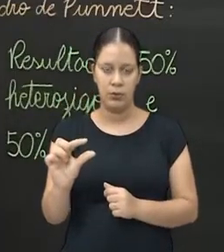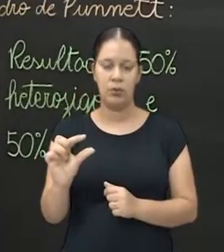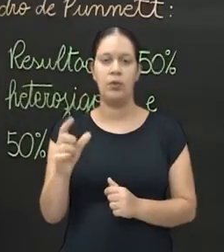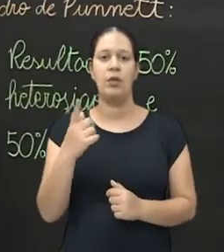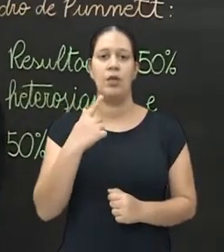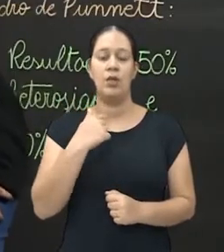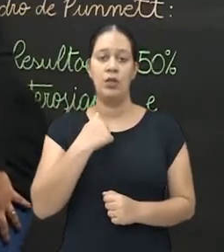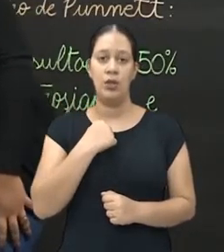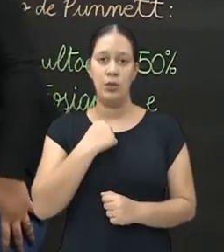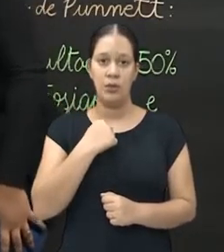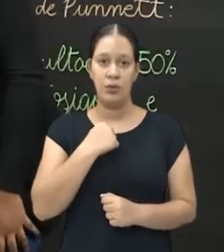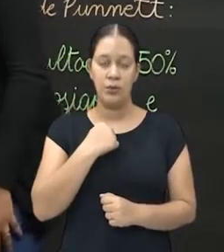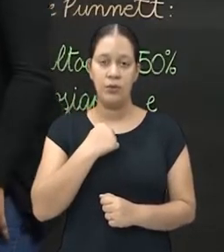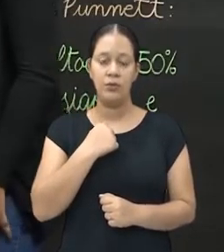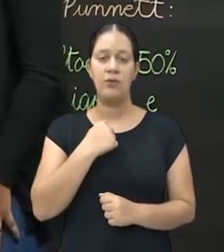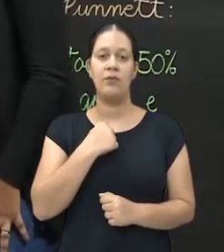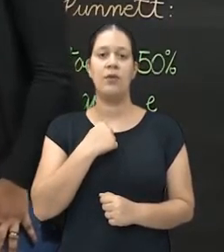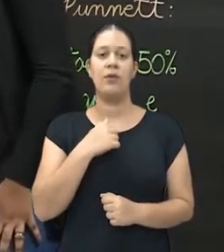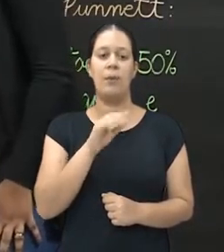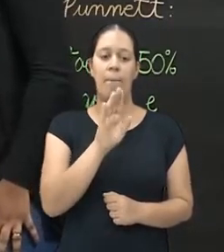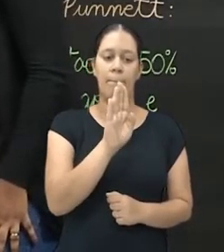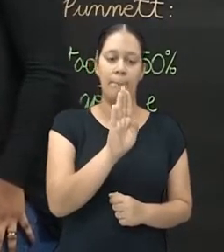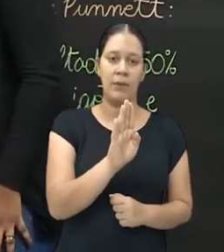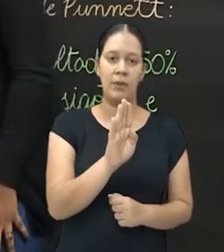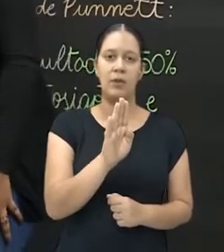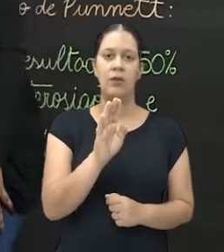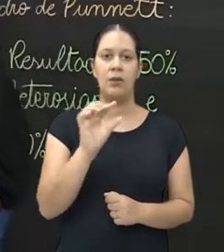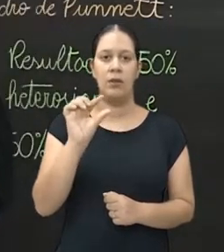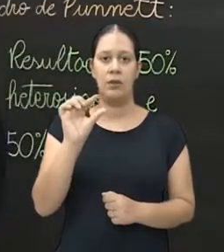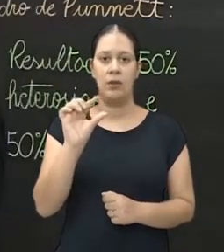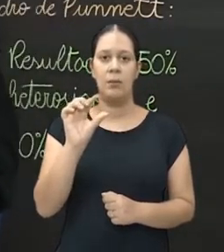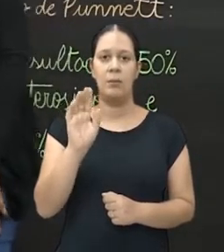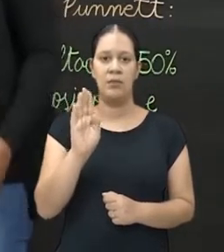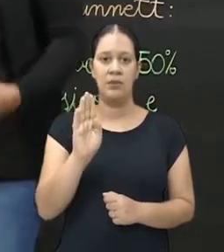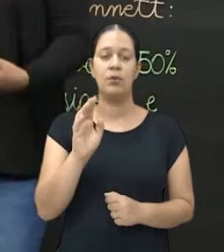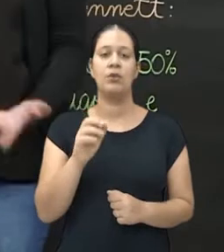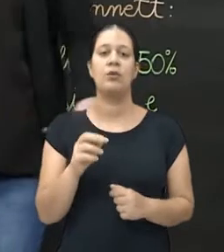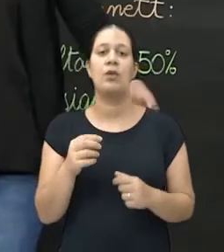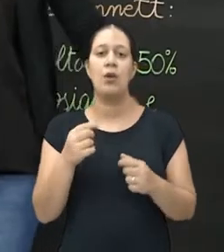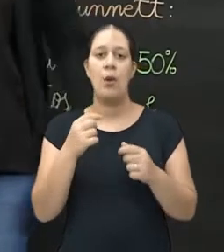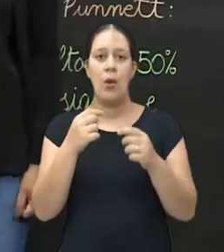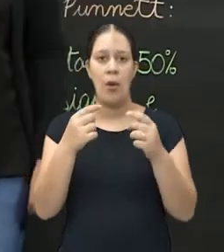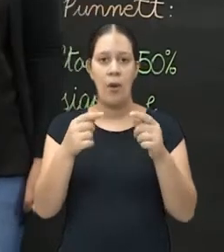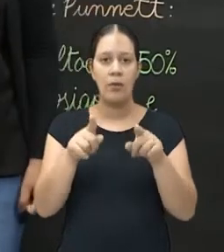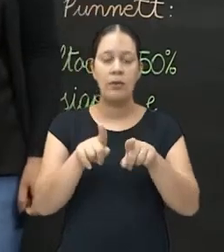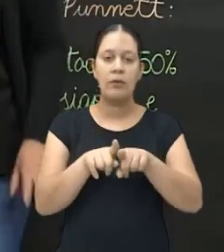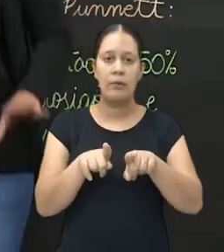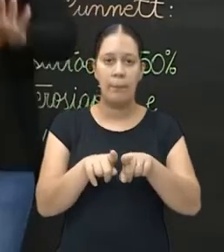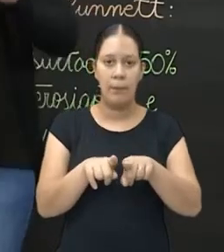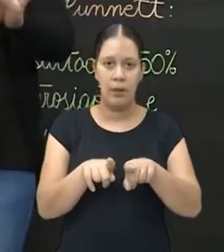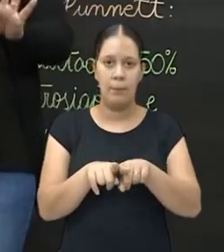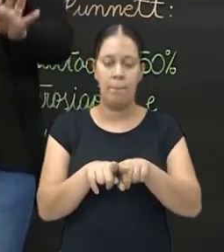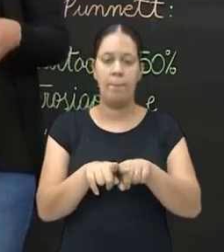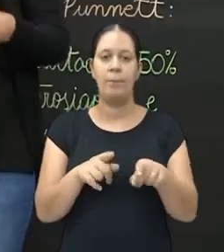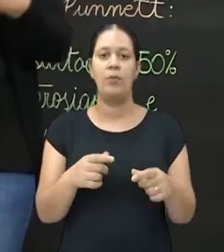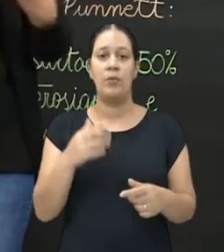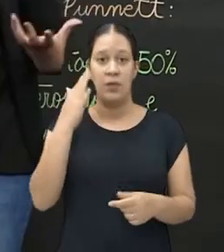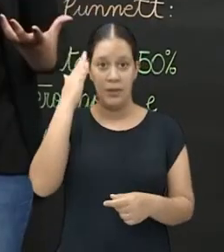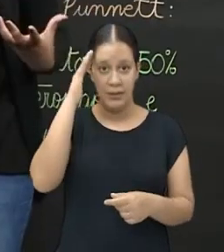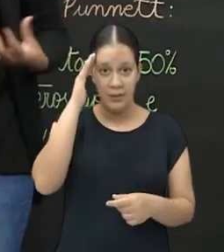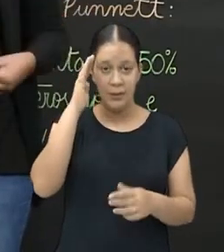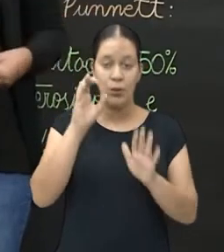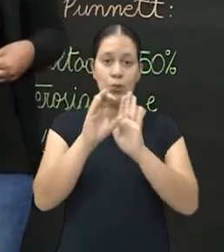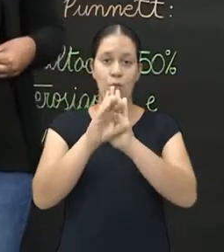um Bzão e um Bzinho, o gene recessivo, ele é inibido pelo alelo dominante. Entendeu